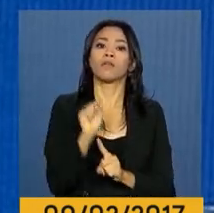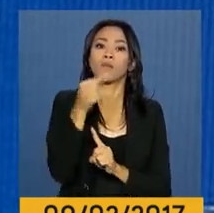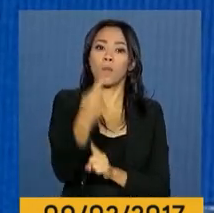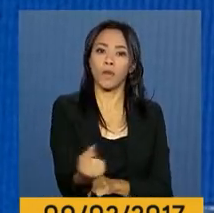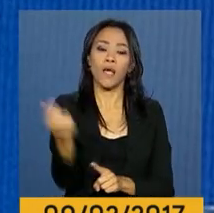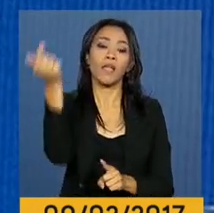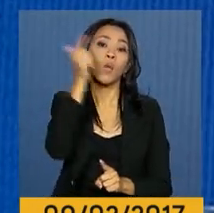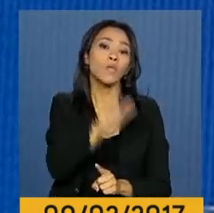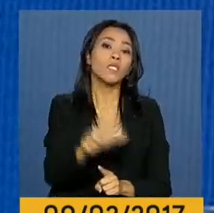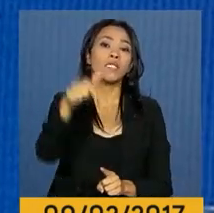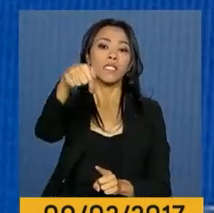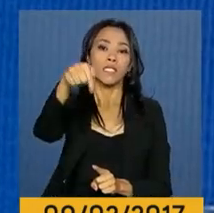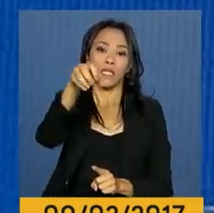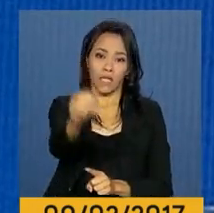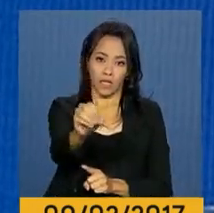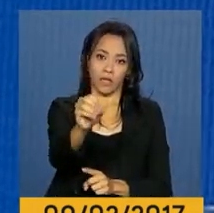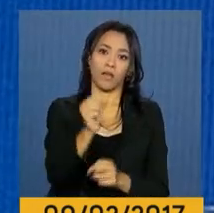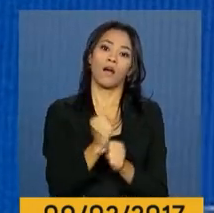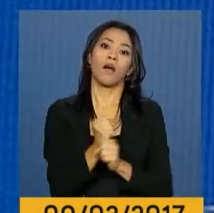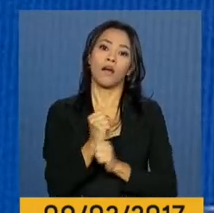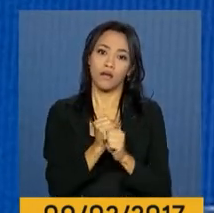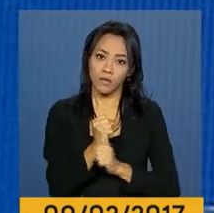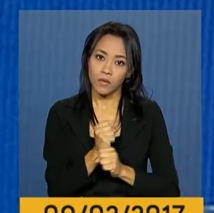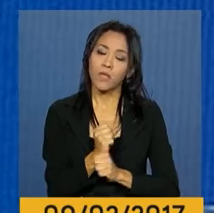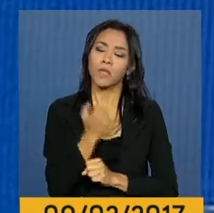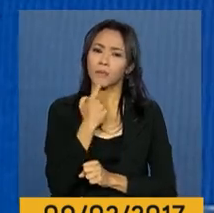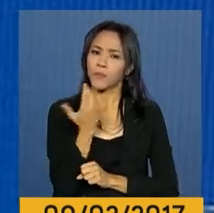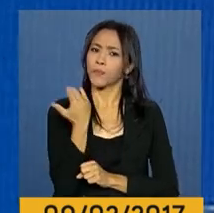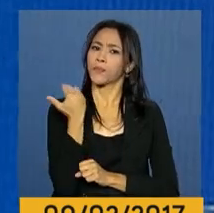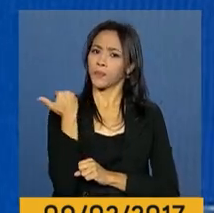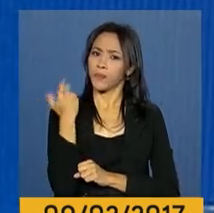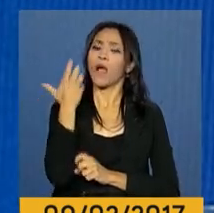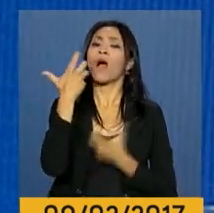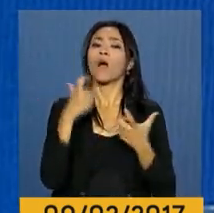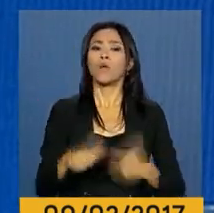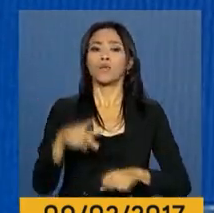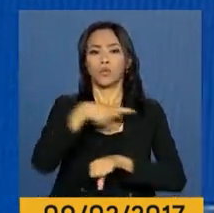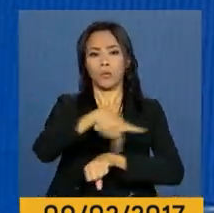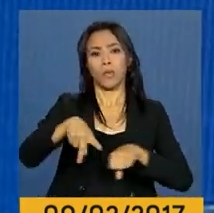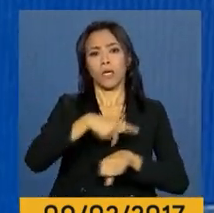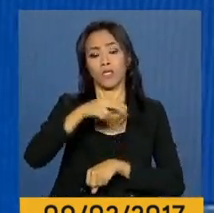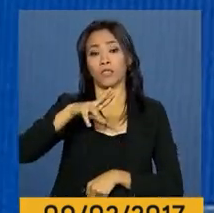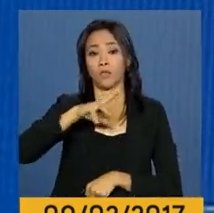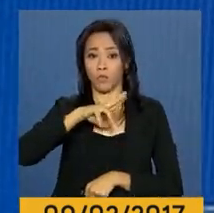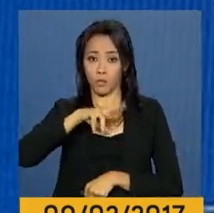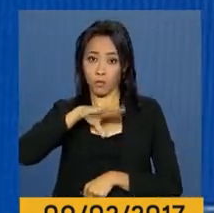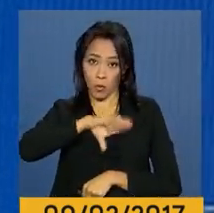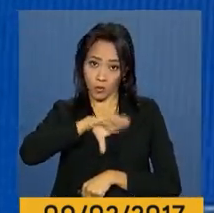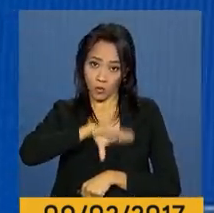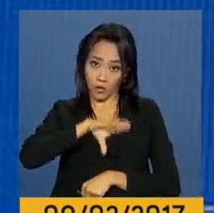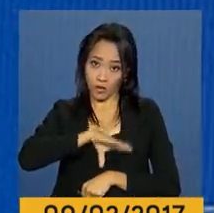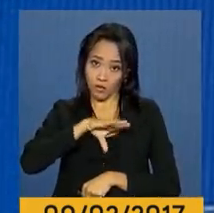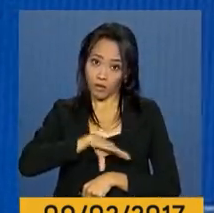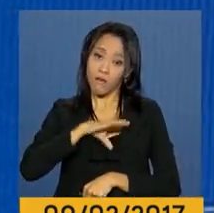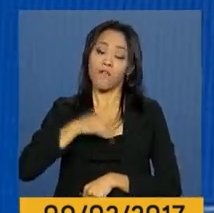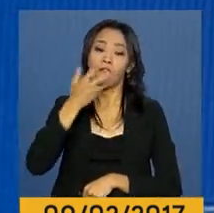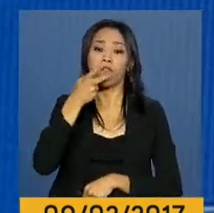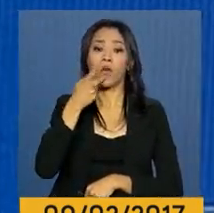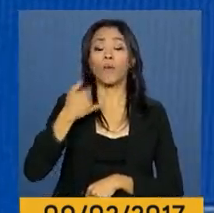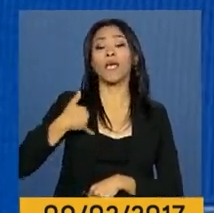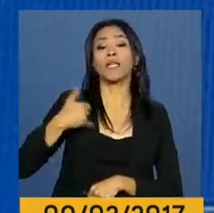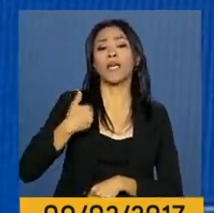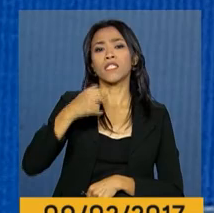os 70 anos muito recentemente em Portugal o presidente Marcelo Rebel e Souza me dizia que a idade mínima é